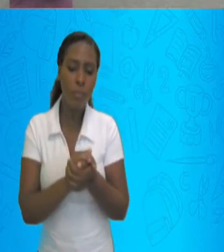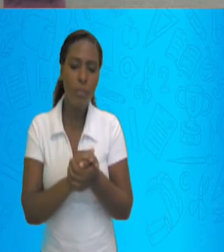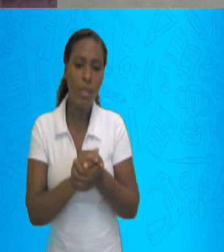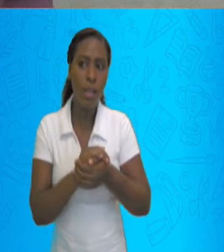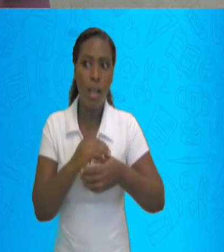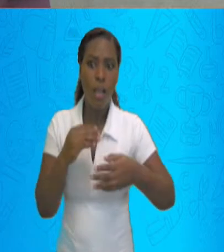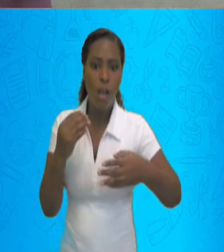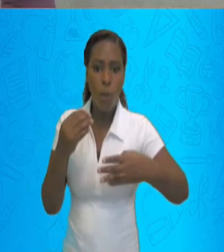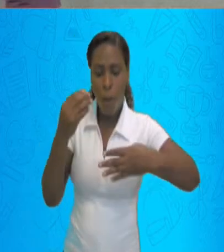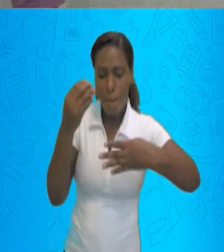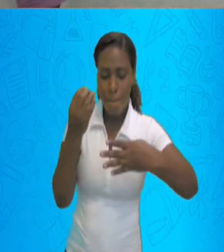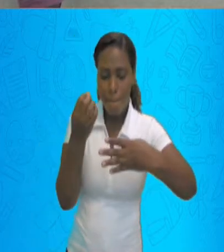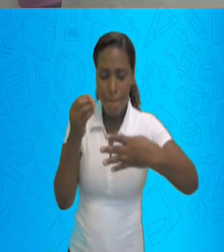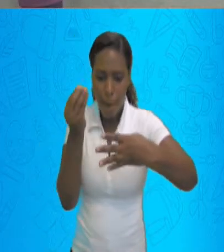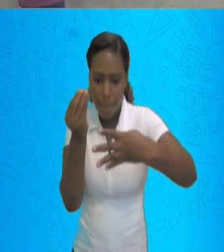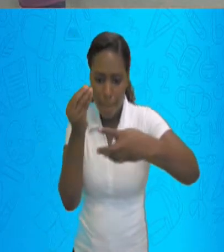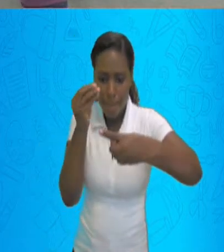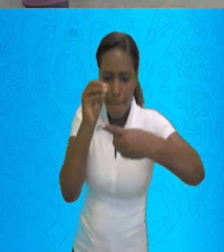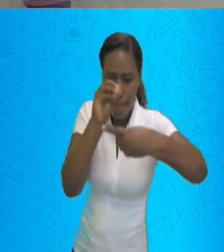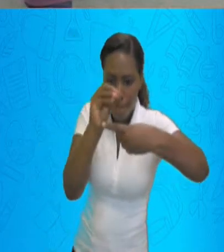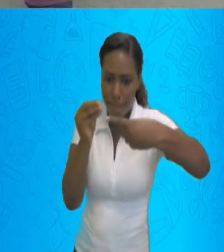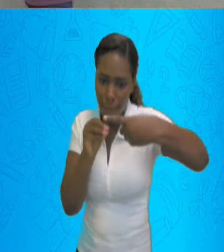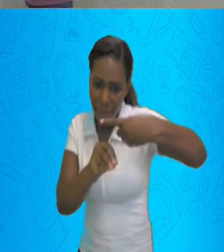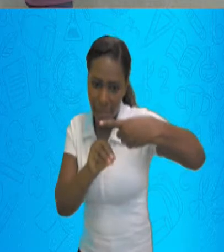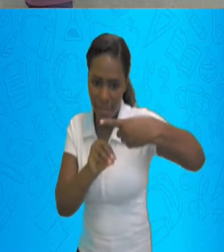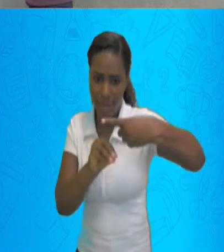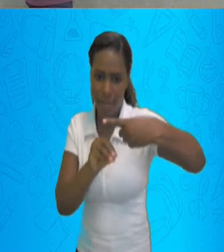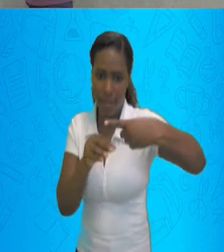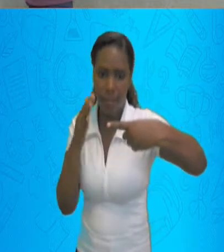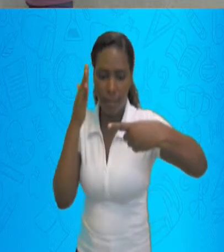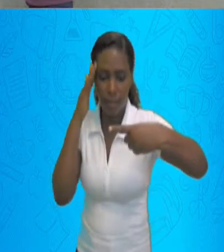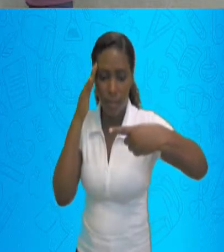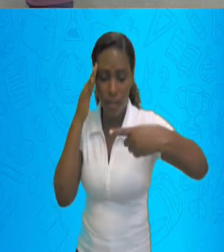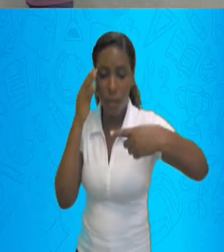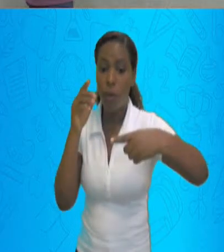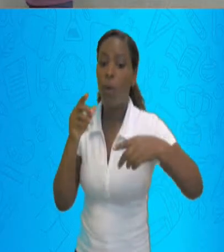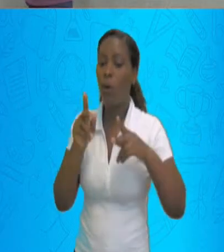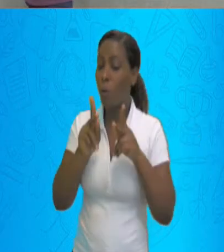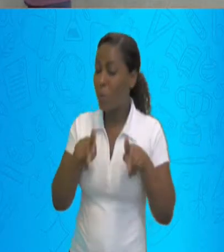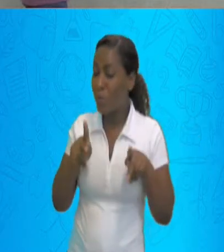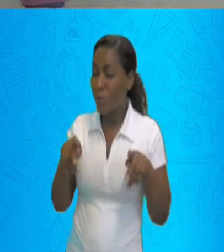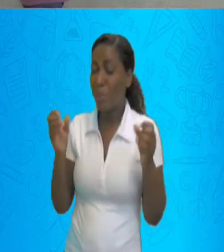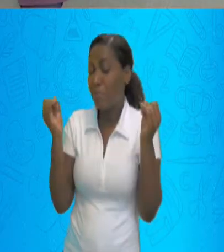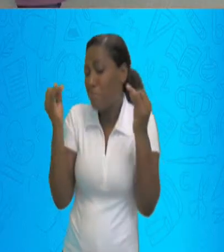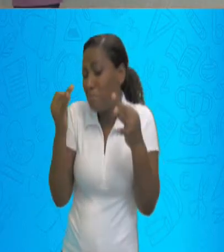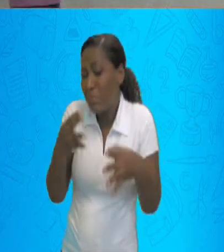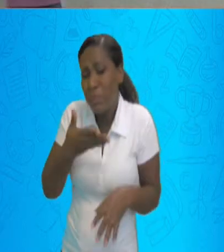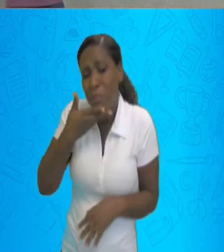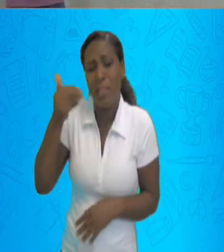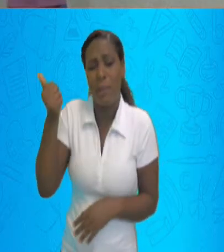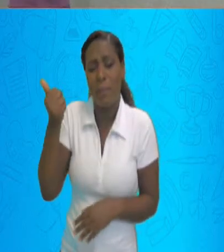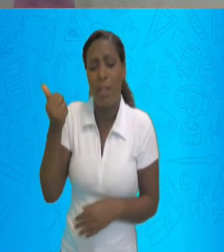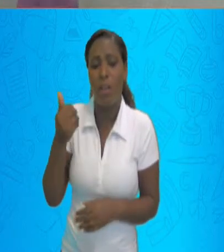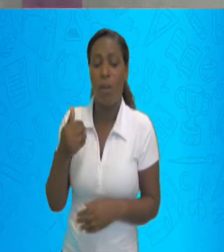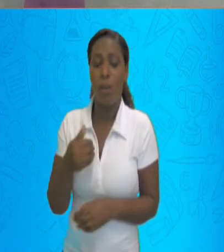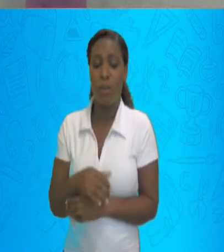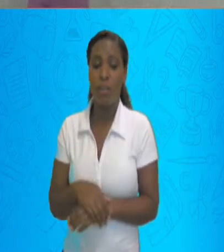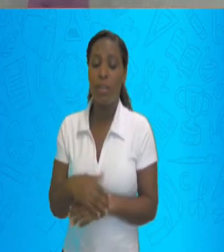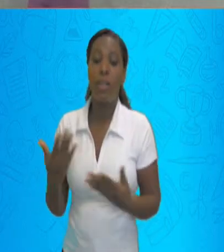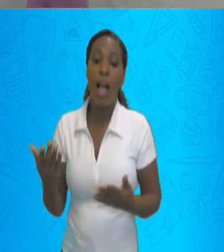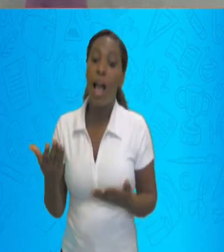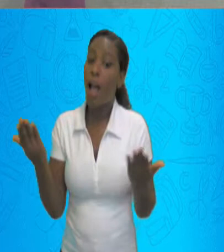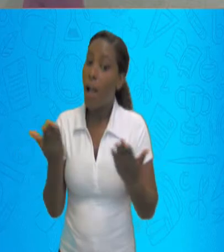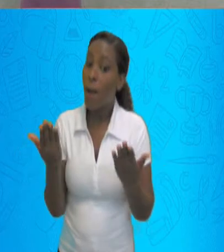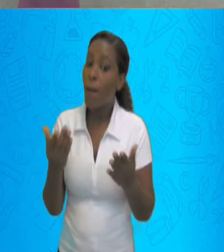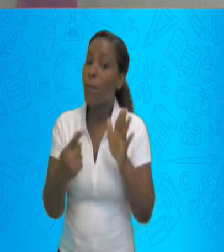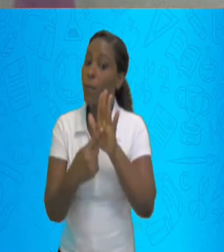com essa figura. Então eu tenho aqui esse círculo, essa figura que está inteira. Vamos pensar que ela está inteira.